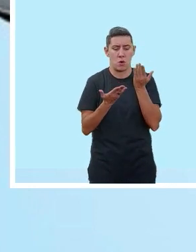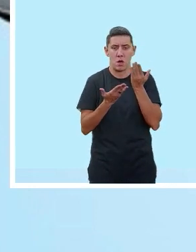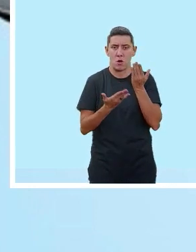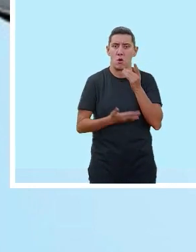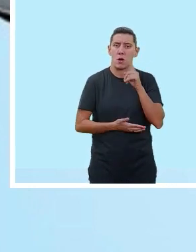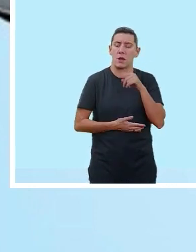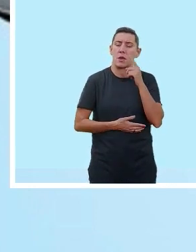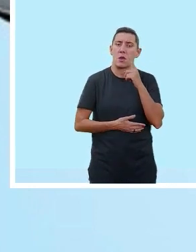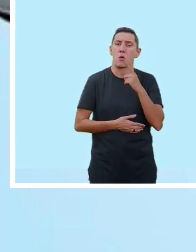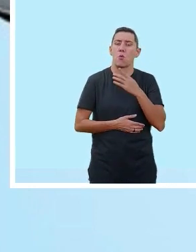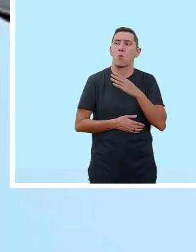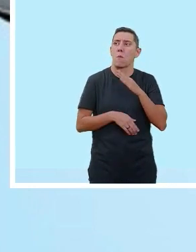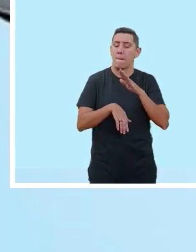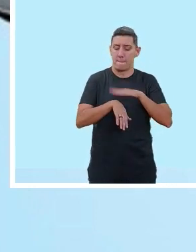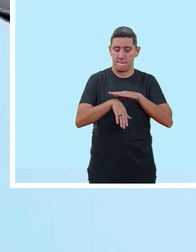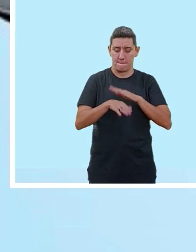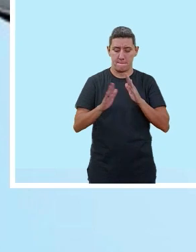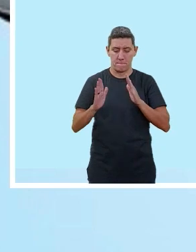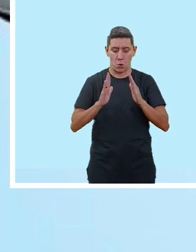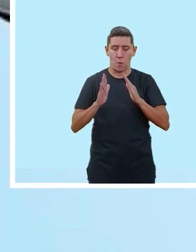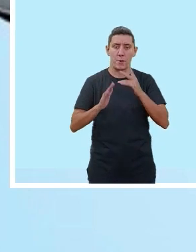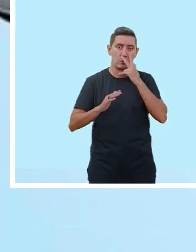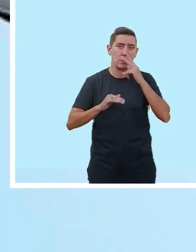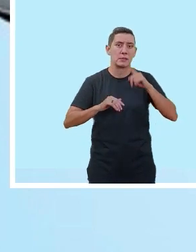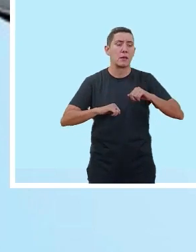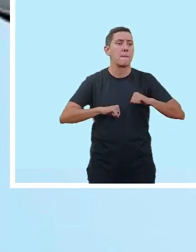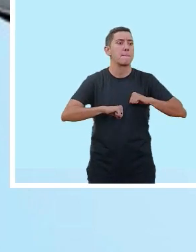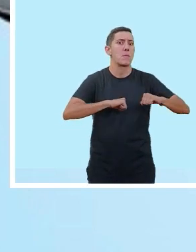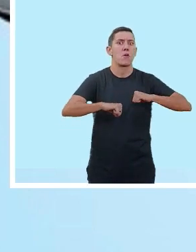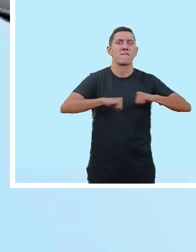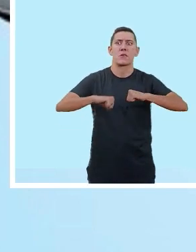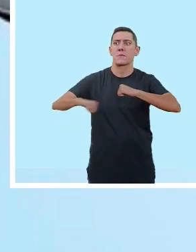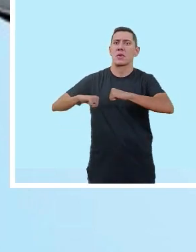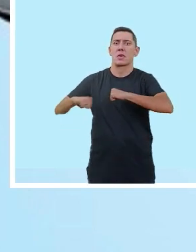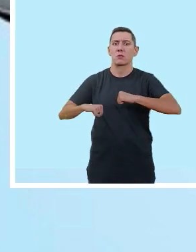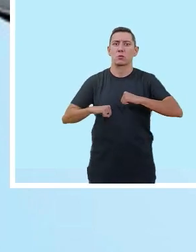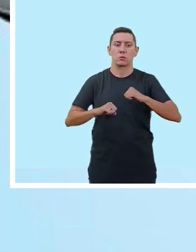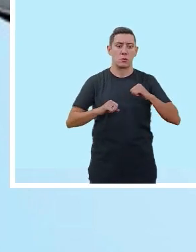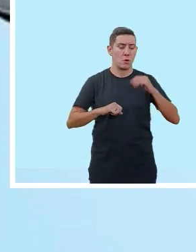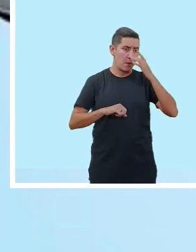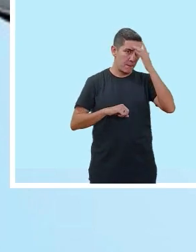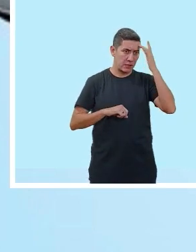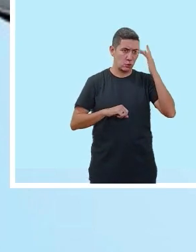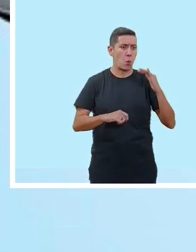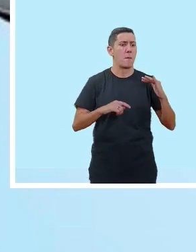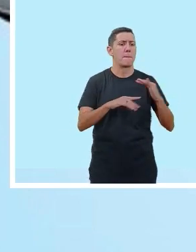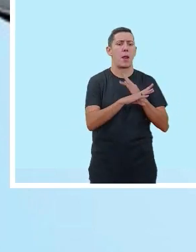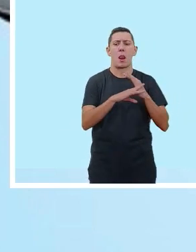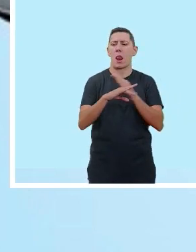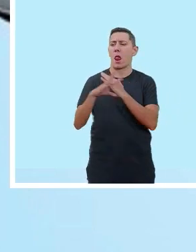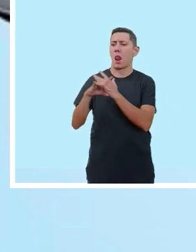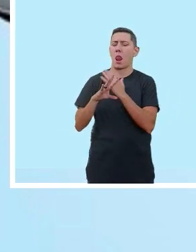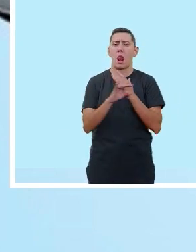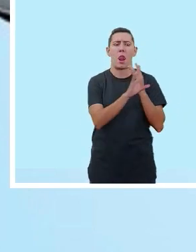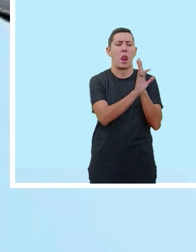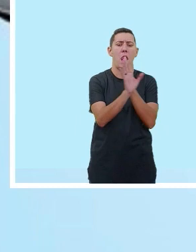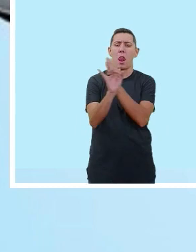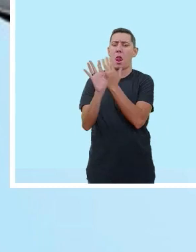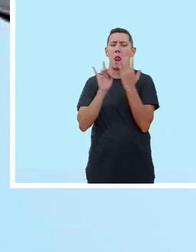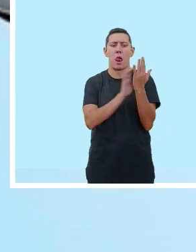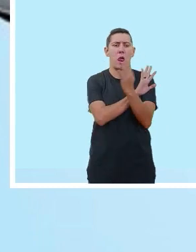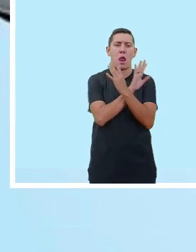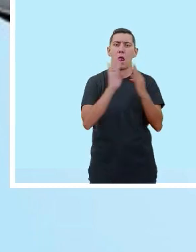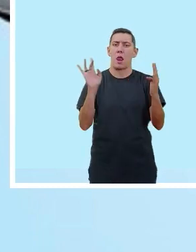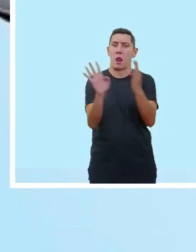de mobilização. Então, você tem mais e mais pessoas vivendo nos centros urbanos, né? Então, esse é um processo natural que vem